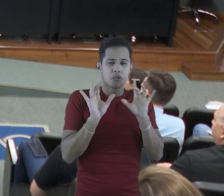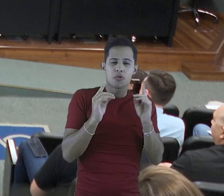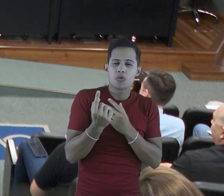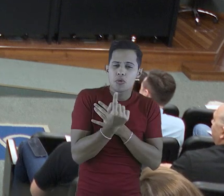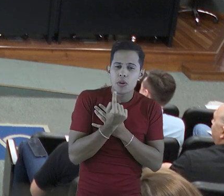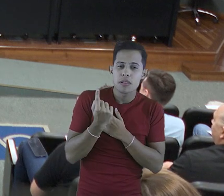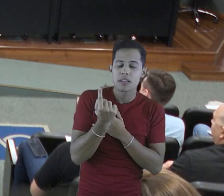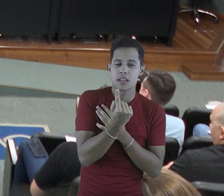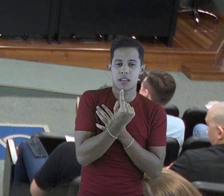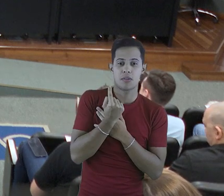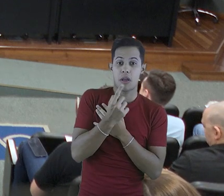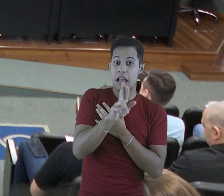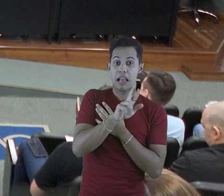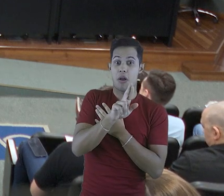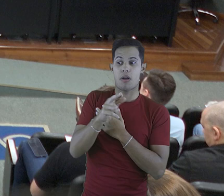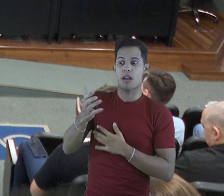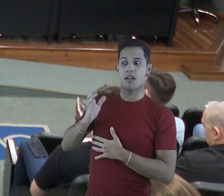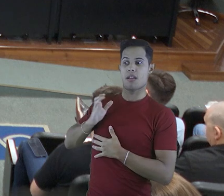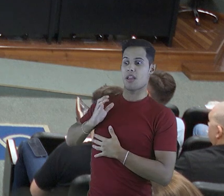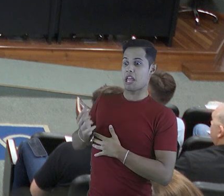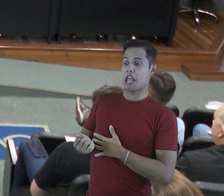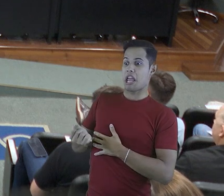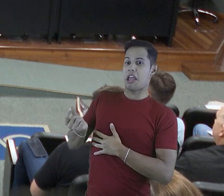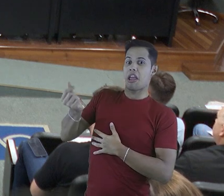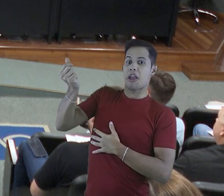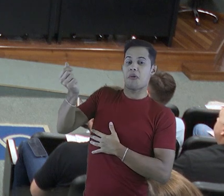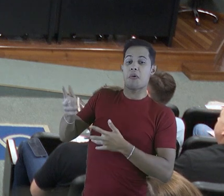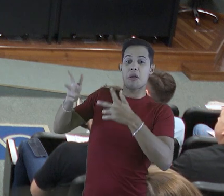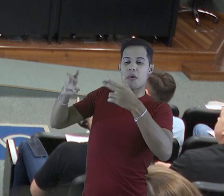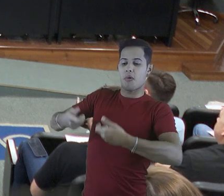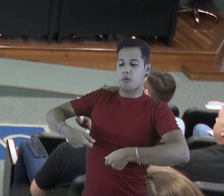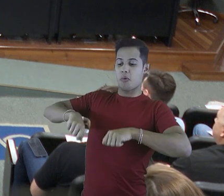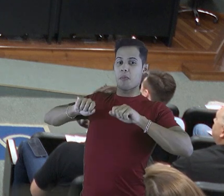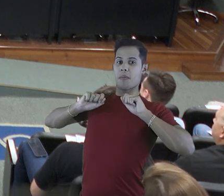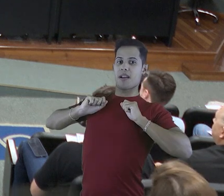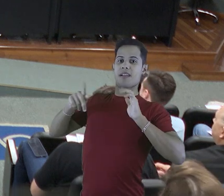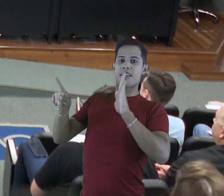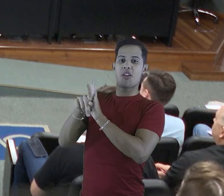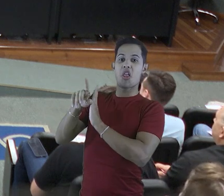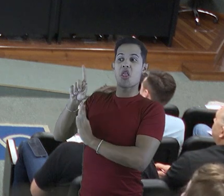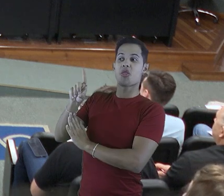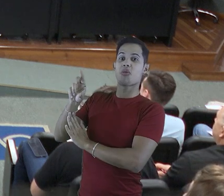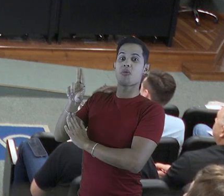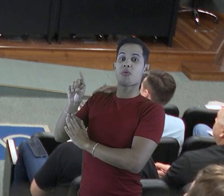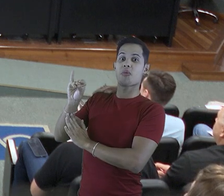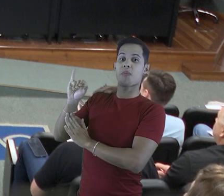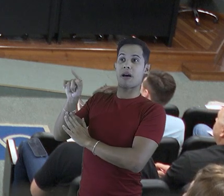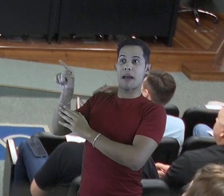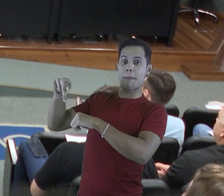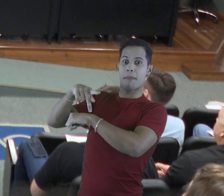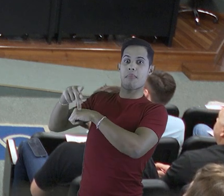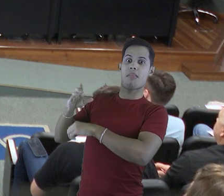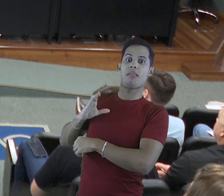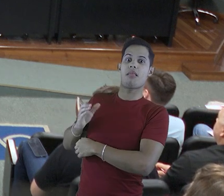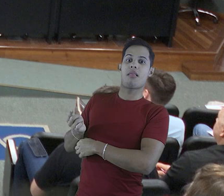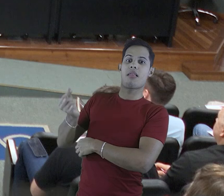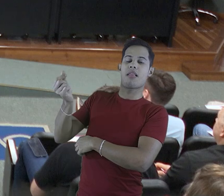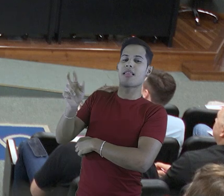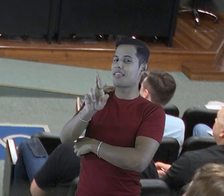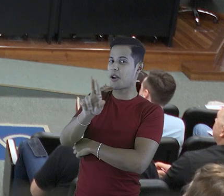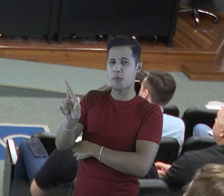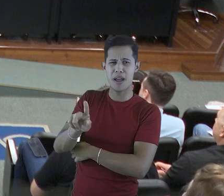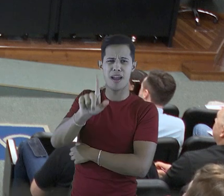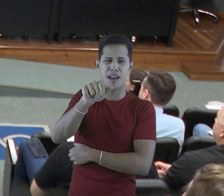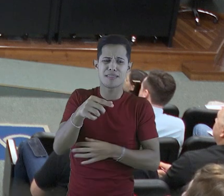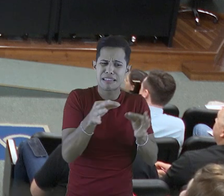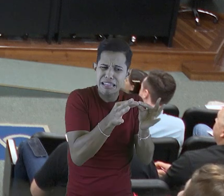hotel da cobertura de Dubai. É o lençol da PF. Dá quatro dias, você delata até a